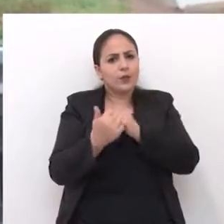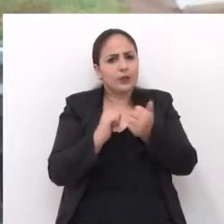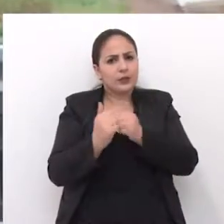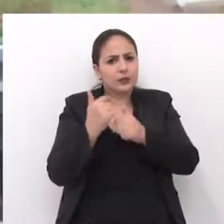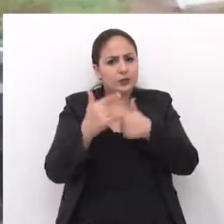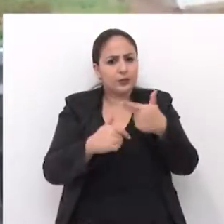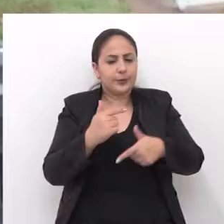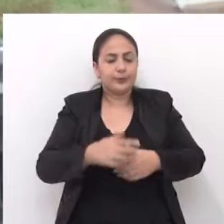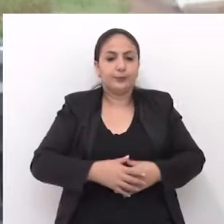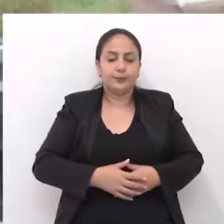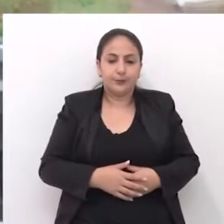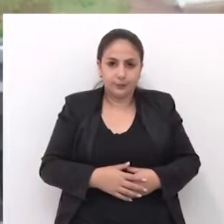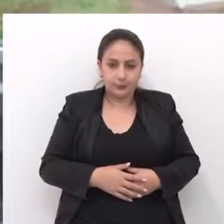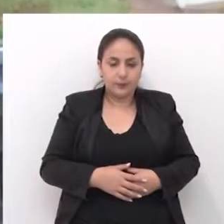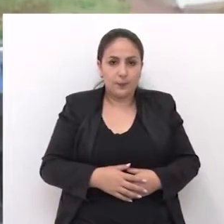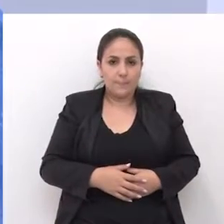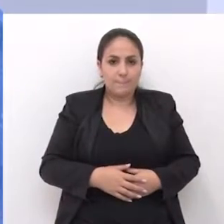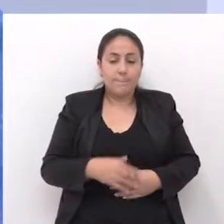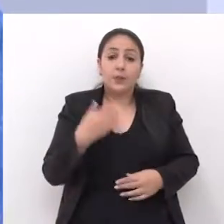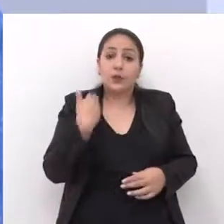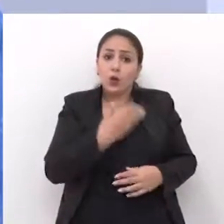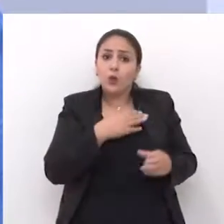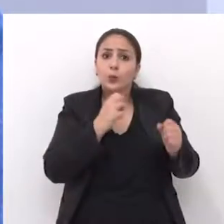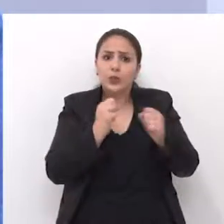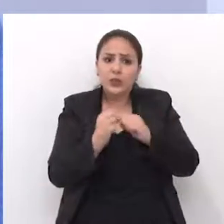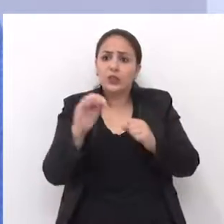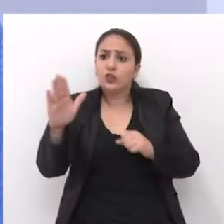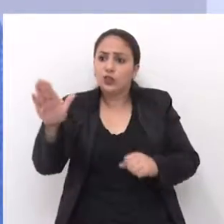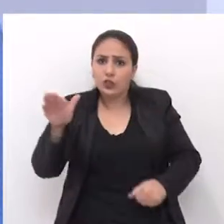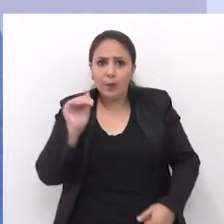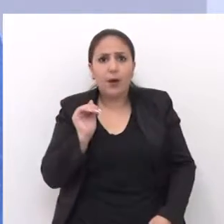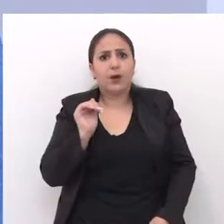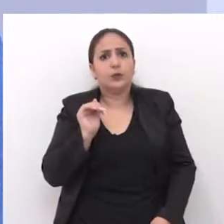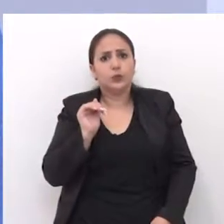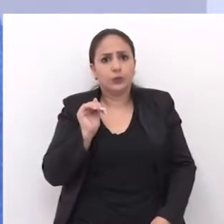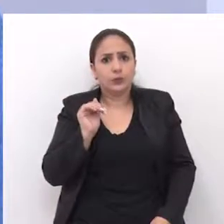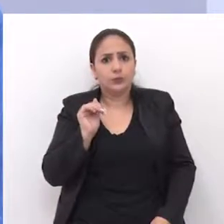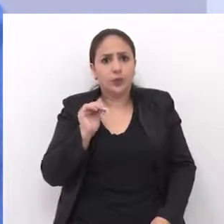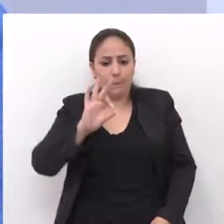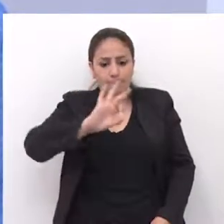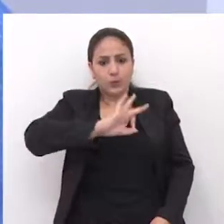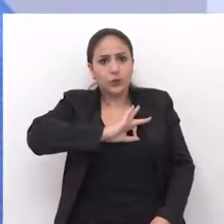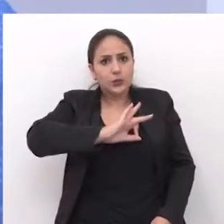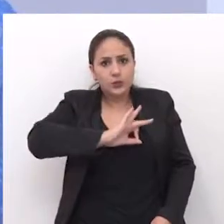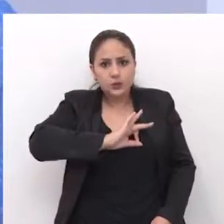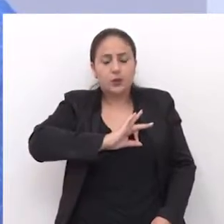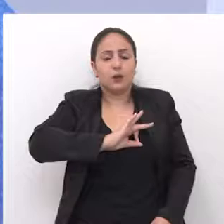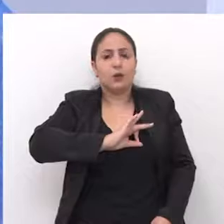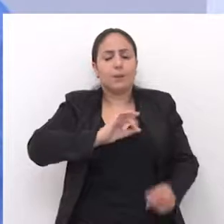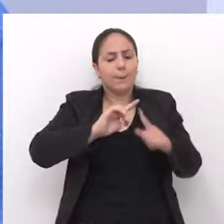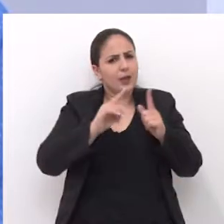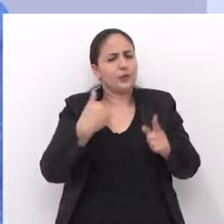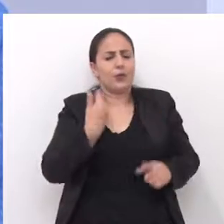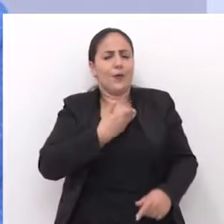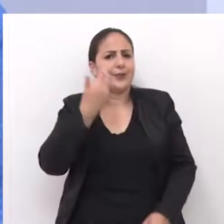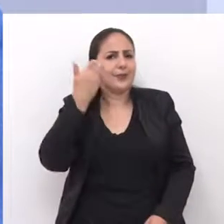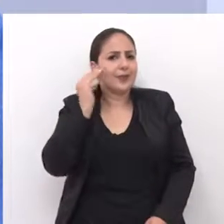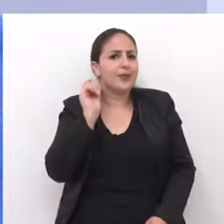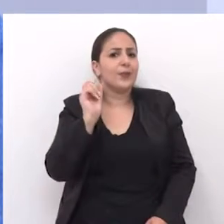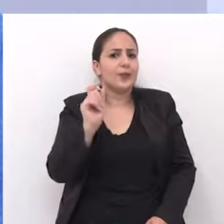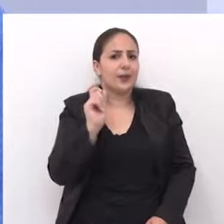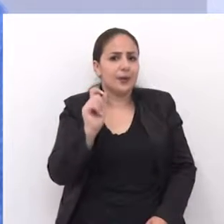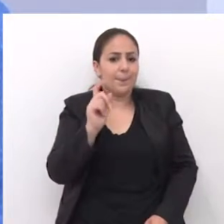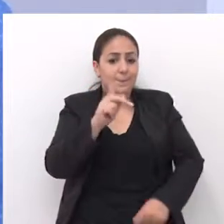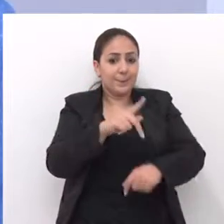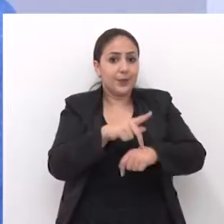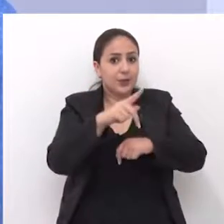fez uma avaliação dos trabalhos. Nós poderíamos ter intervido com uma brigada militar, mas nós